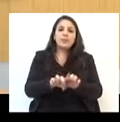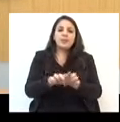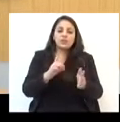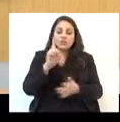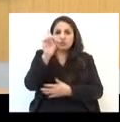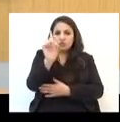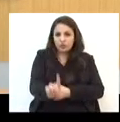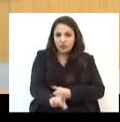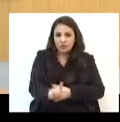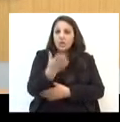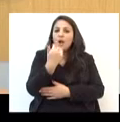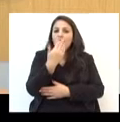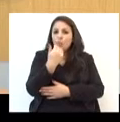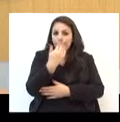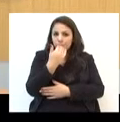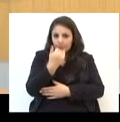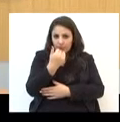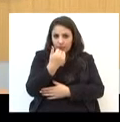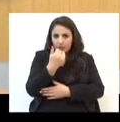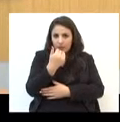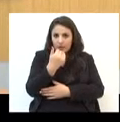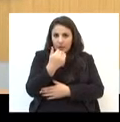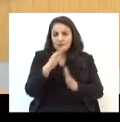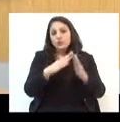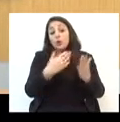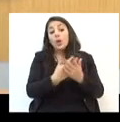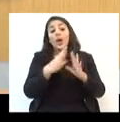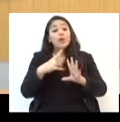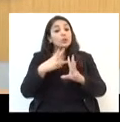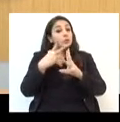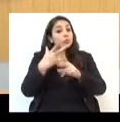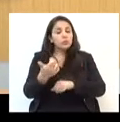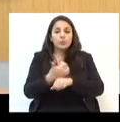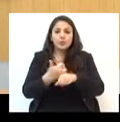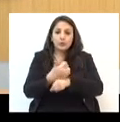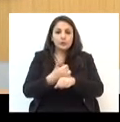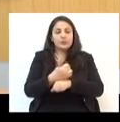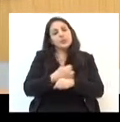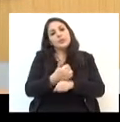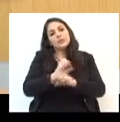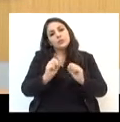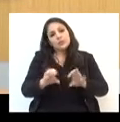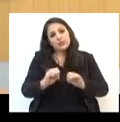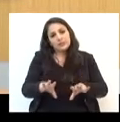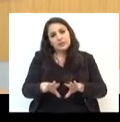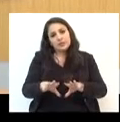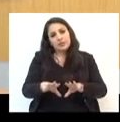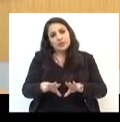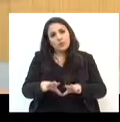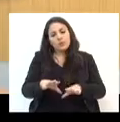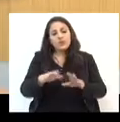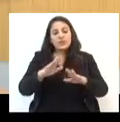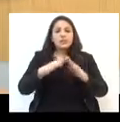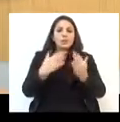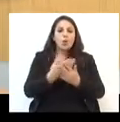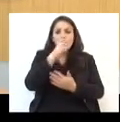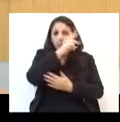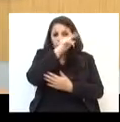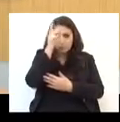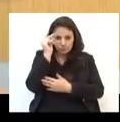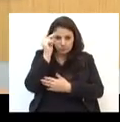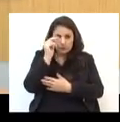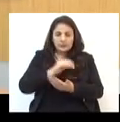o direito à merenda escolar a todos os profissionais da educação na rede pública de ensino básico. Veja o que disse